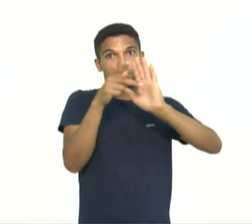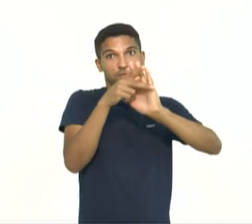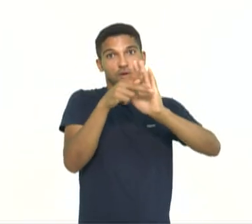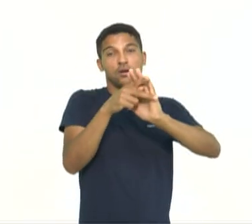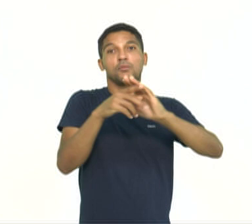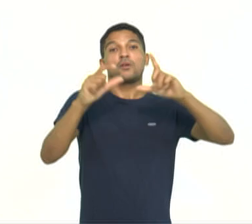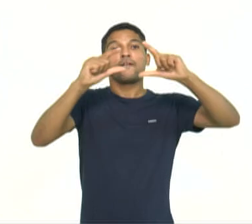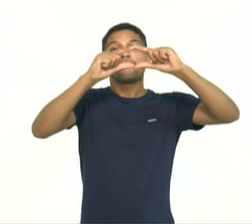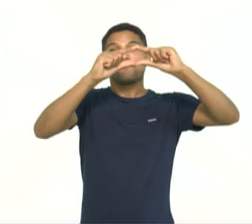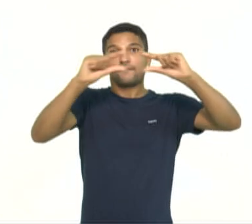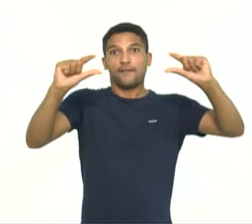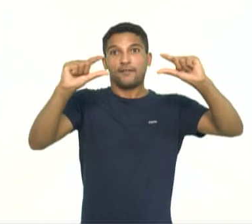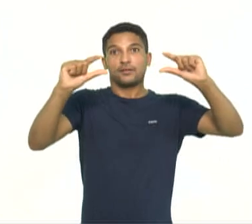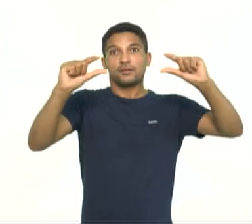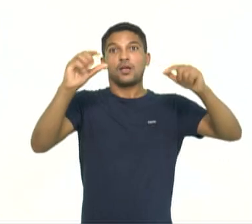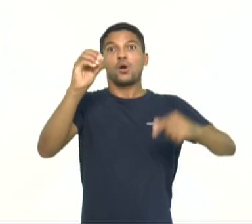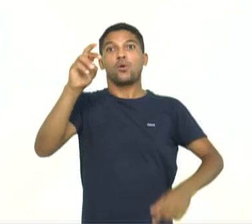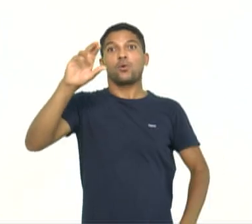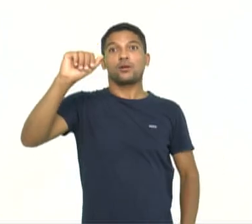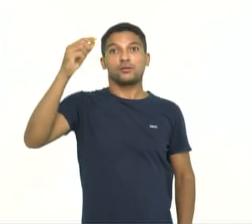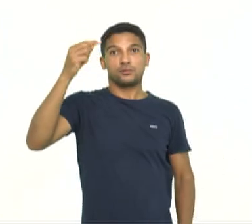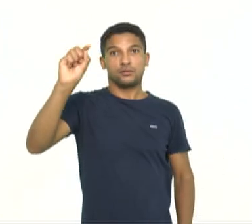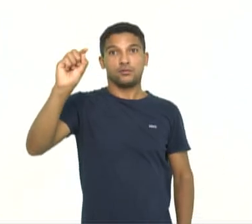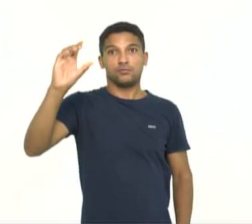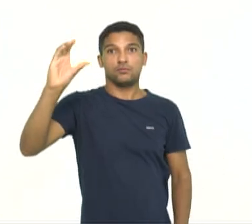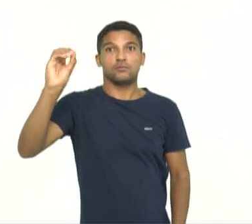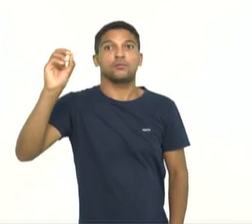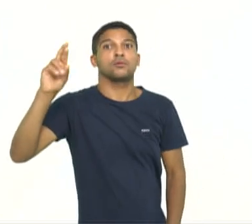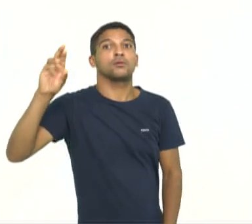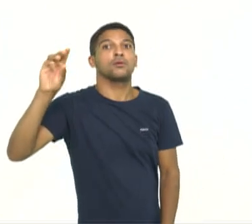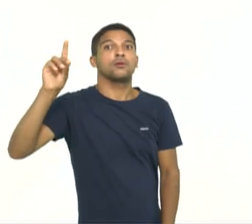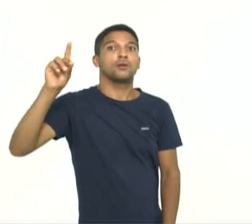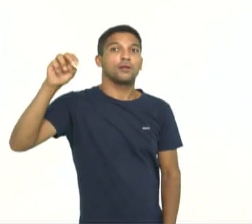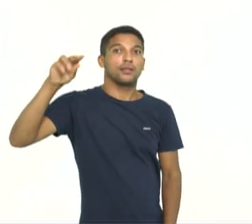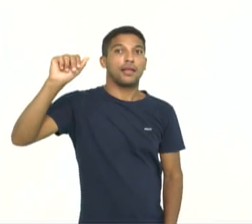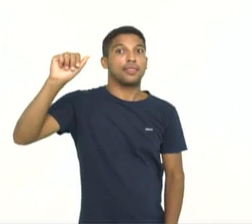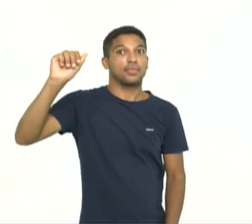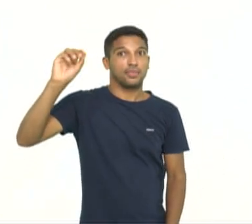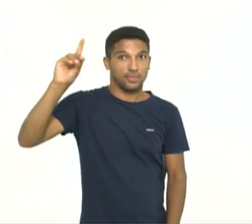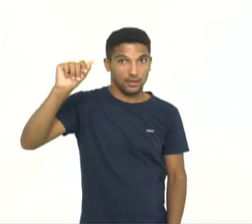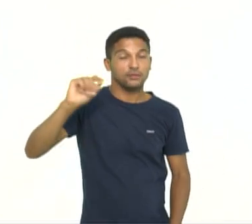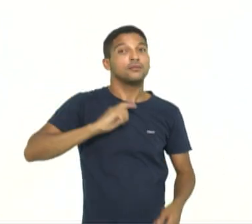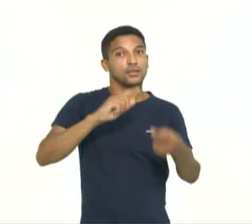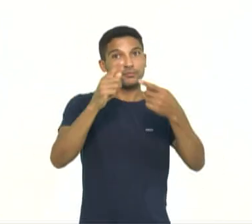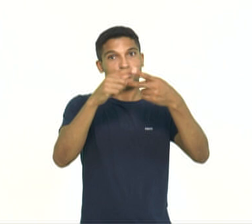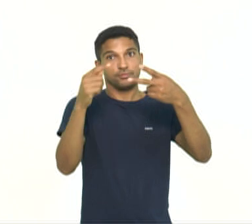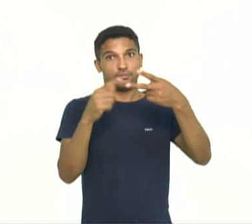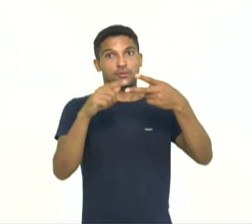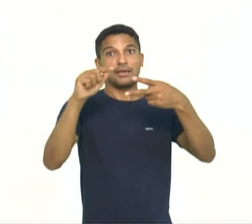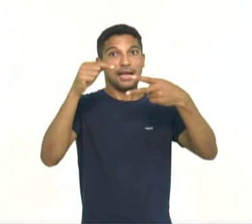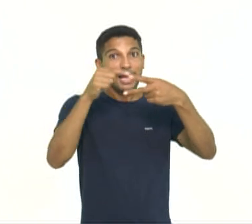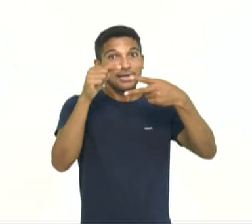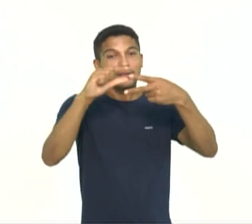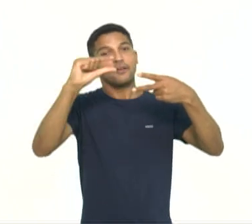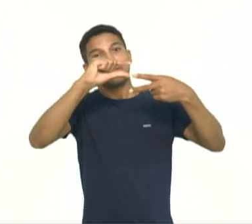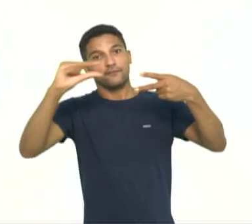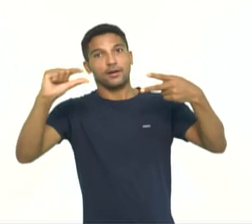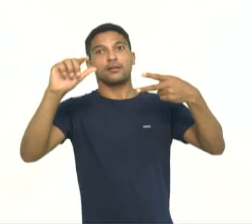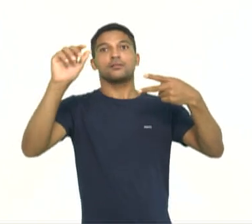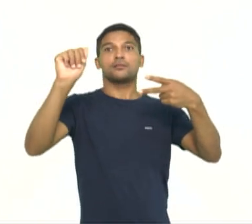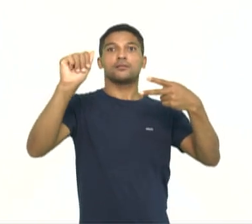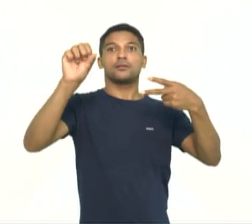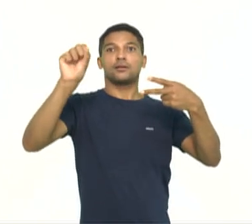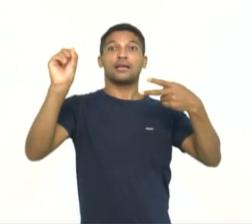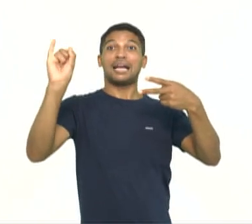dois tipos de classificá-las. Nós podemos ter as coordenadas assindéticas, né? O prefixo a nesse contexto aqui,